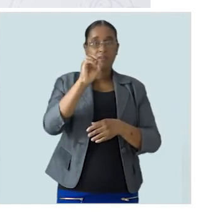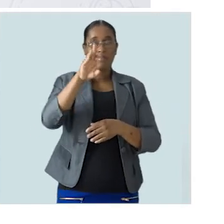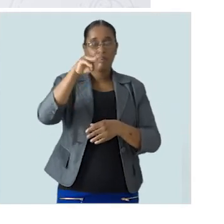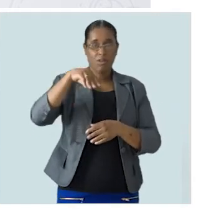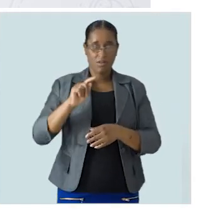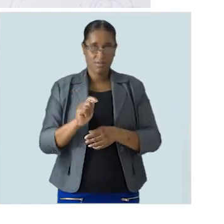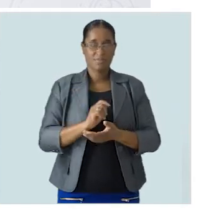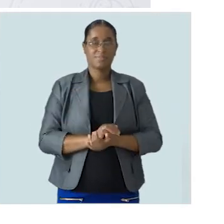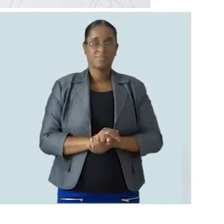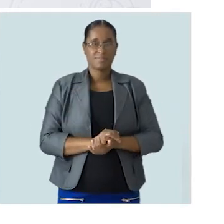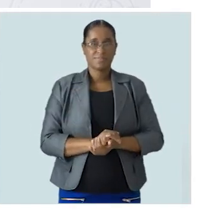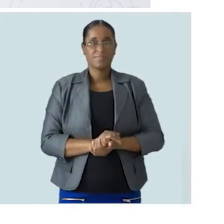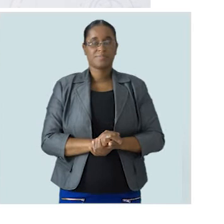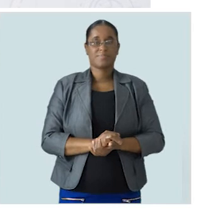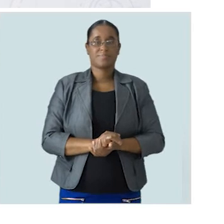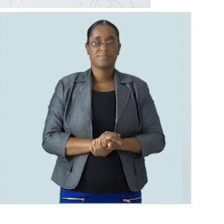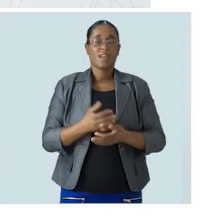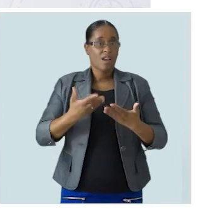exercício.